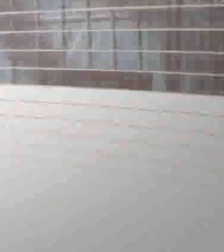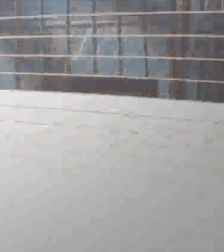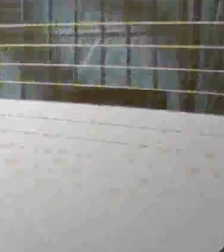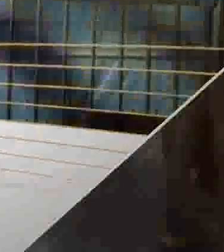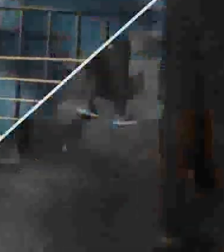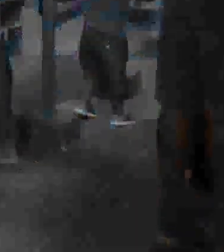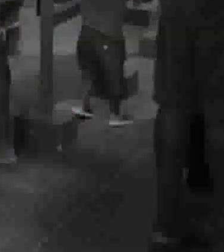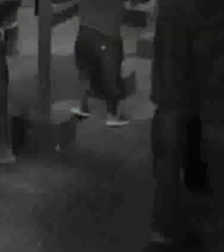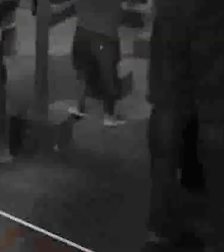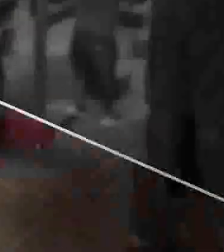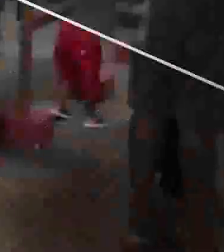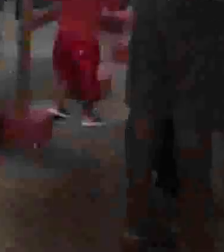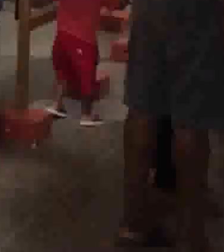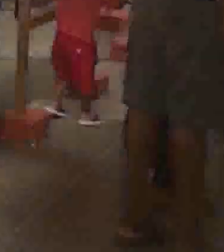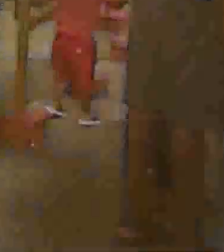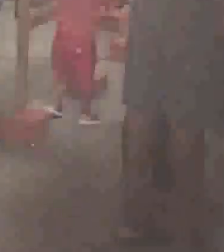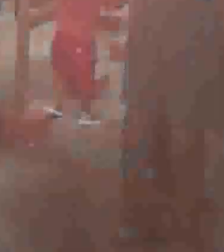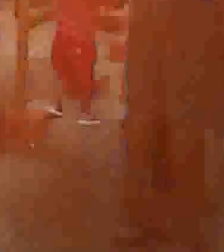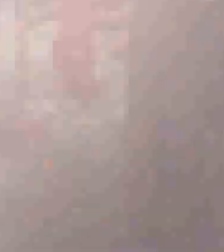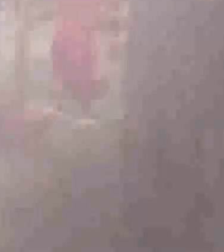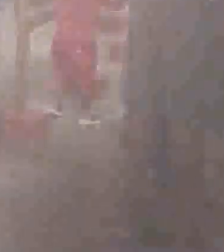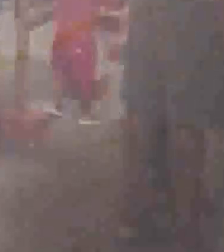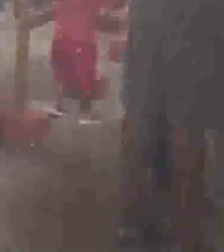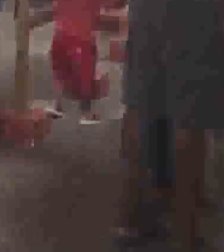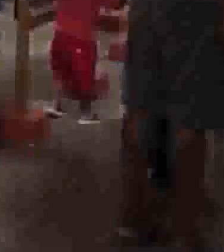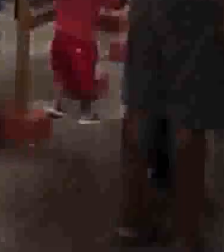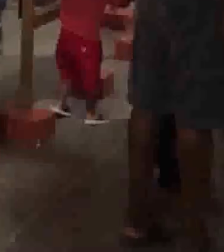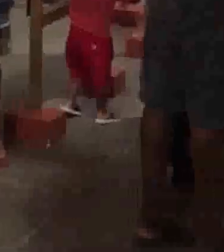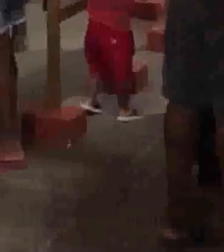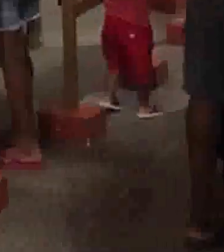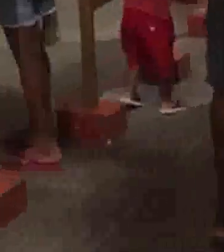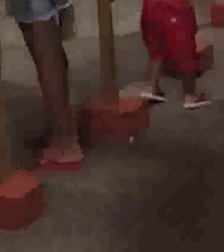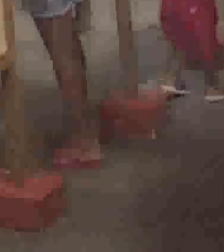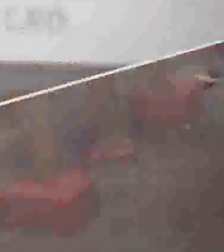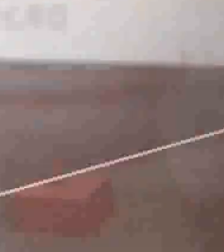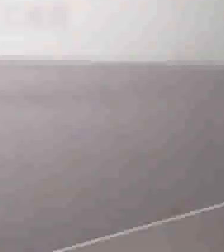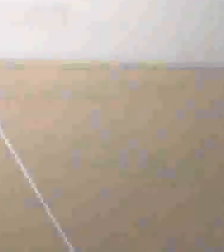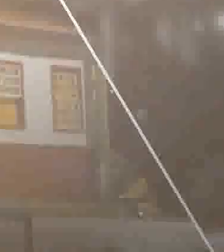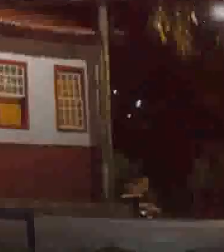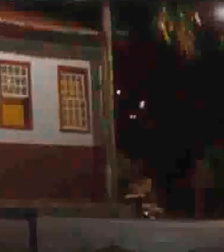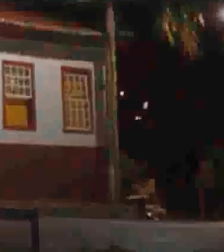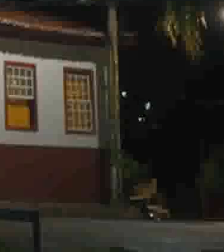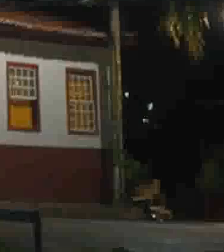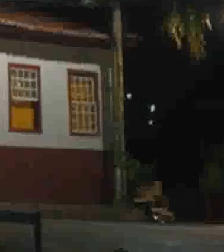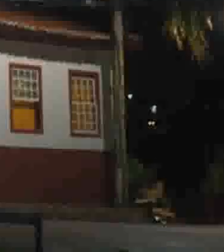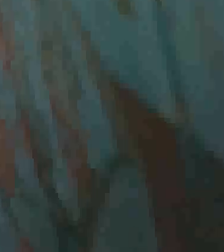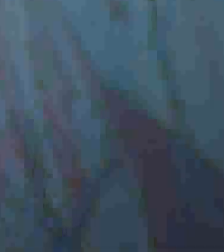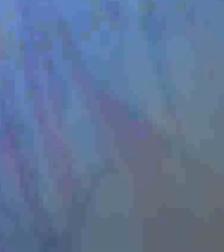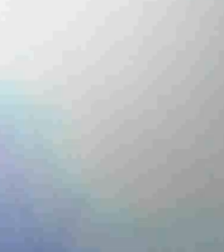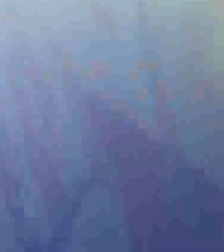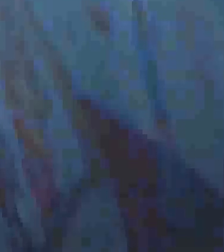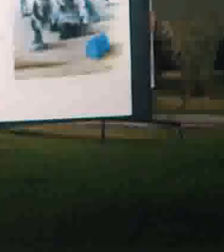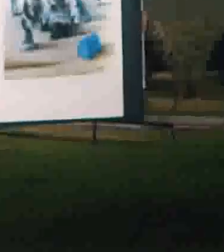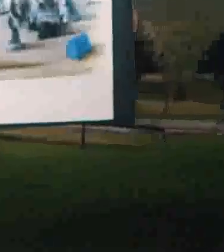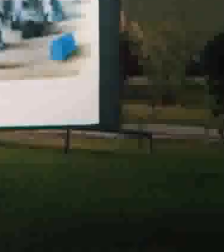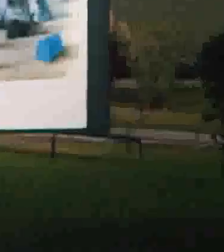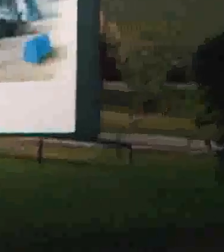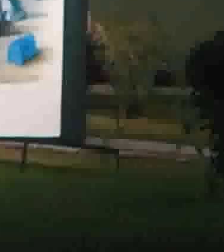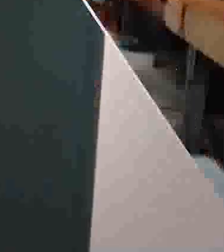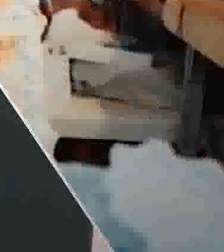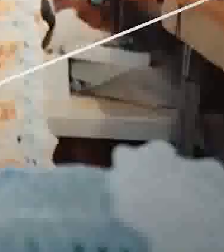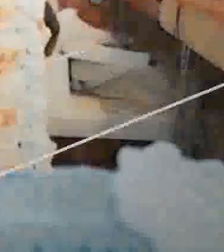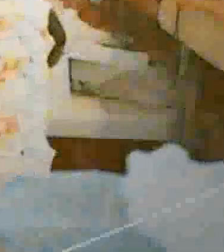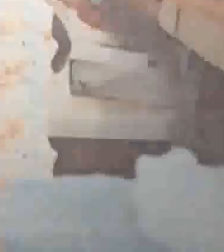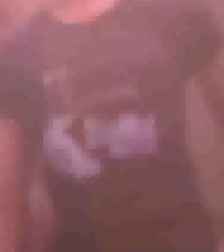A cultura é um direito. Conheça alguns dos projetos que incentivamos. Abaixo, Kim Rosa Paracatu. Pessoas caminham por corredores